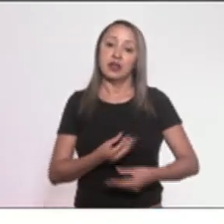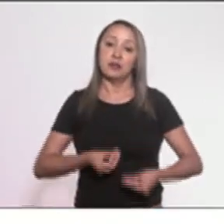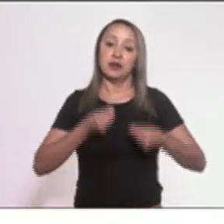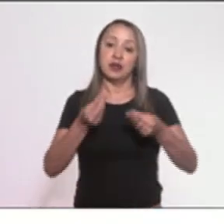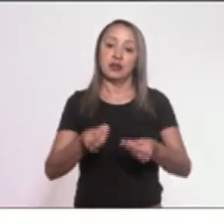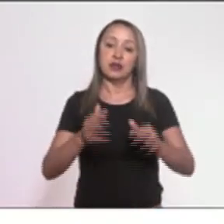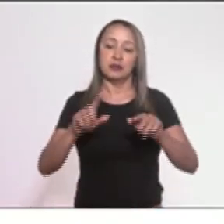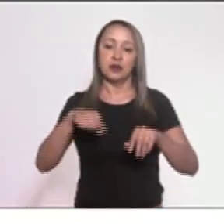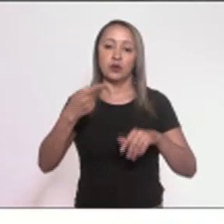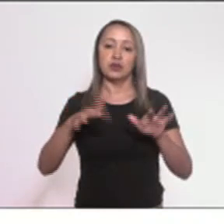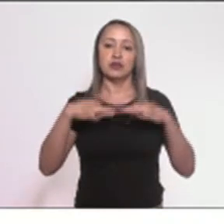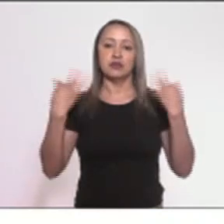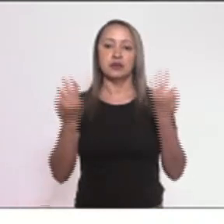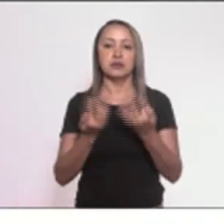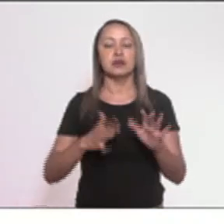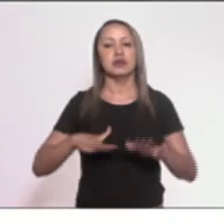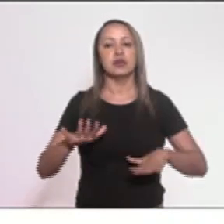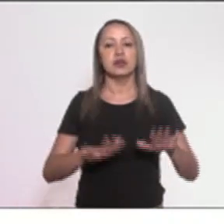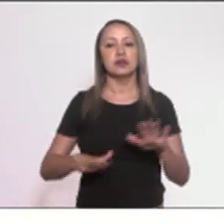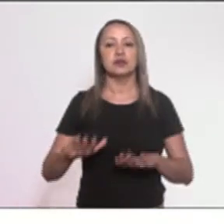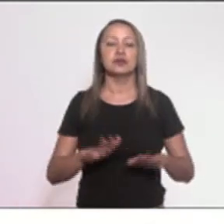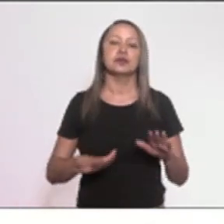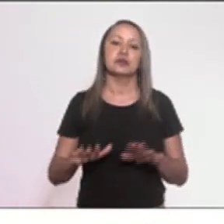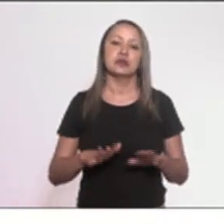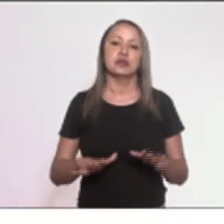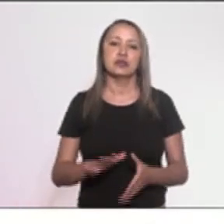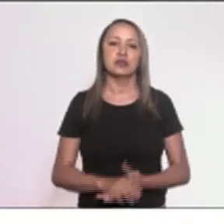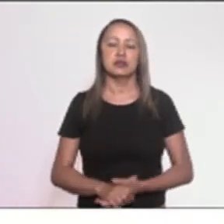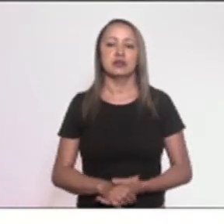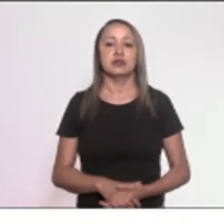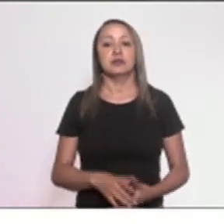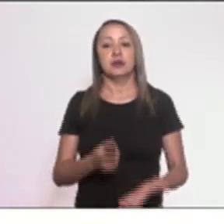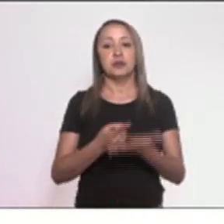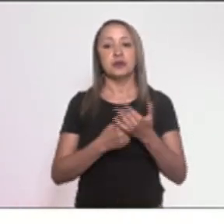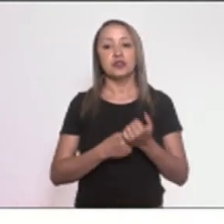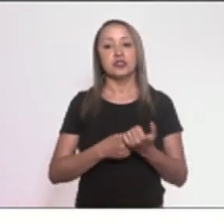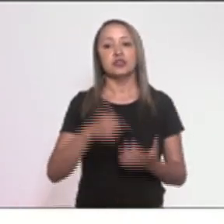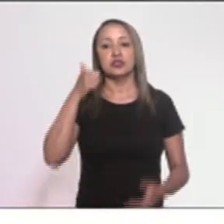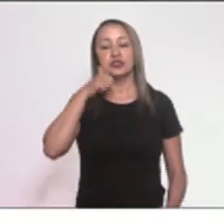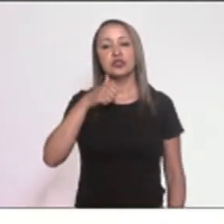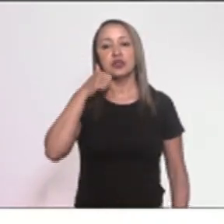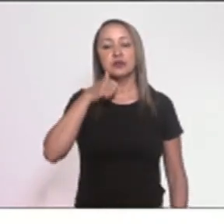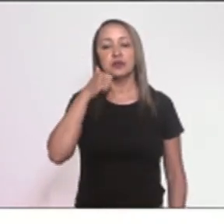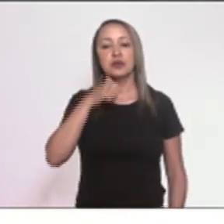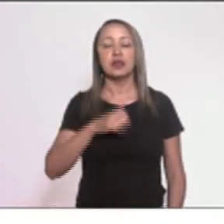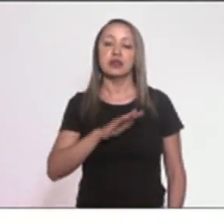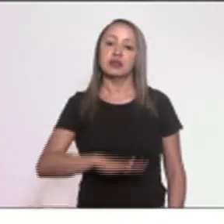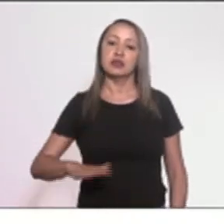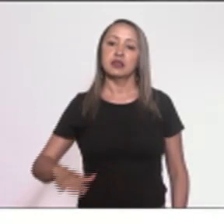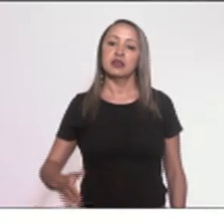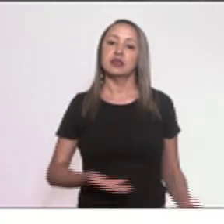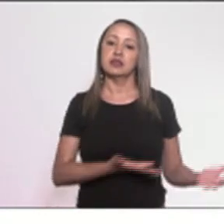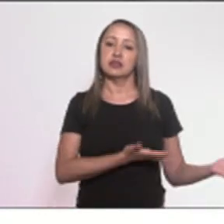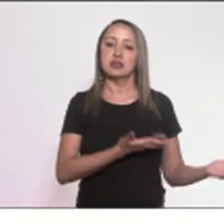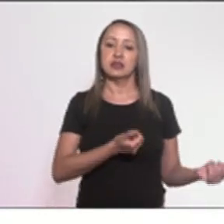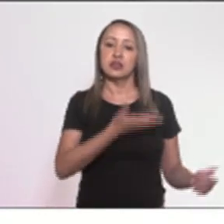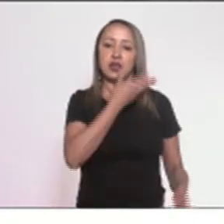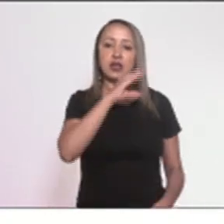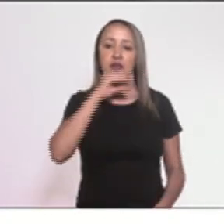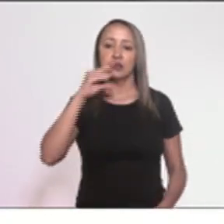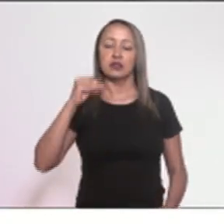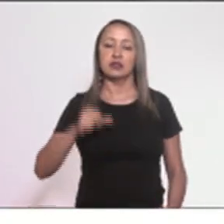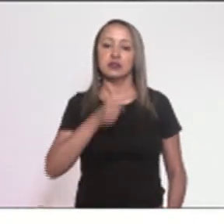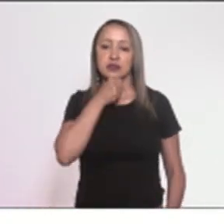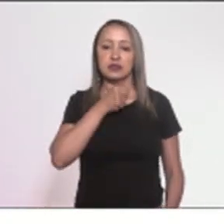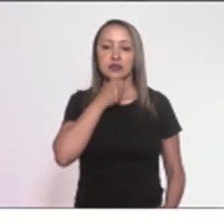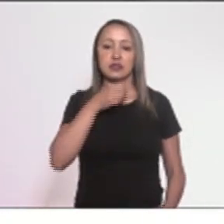providências. Pareceres das comissões de constituição de justiça pela condicionalidade, defesa do direito da mulher, favorável, de assunto da criança, do adolescente e do idoso, favorável, de saúde,